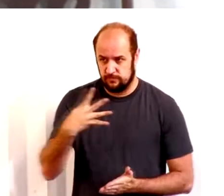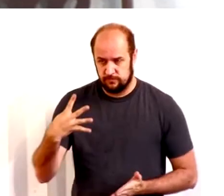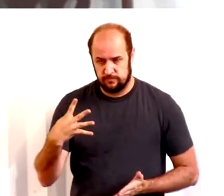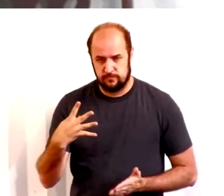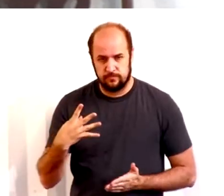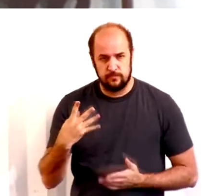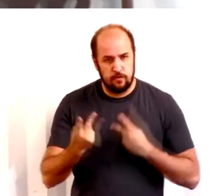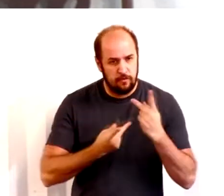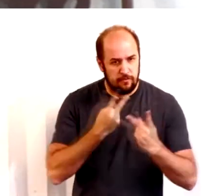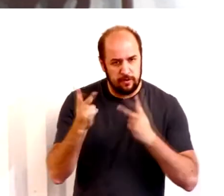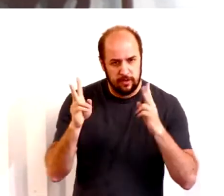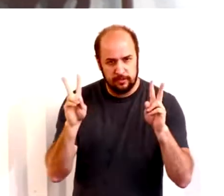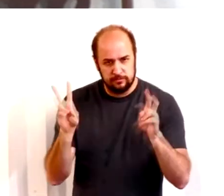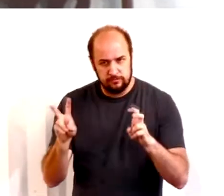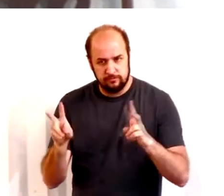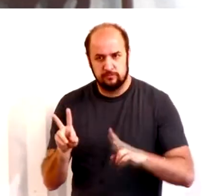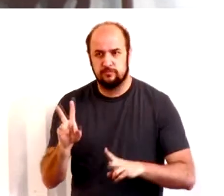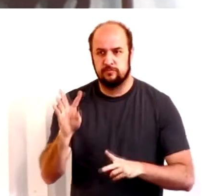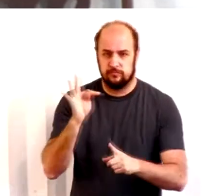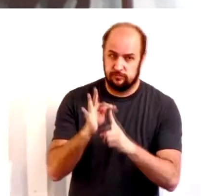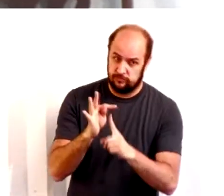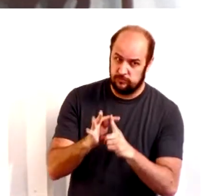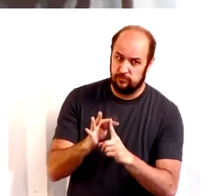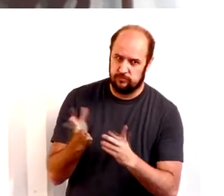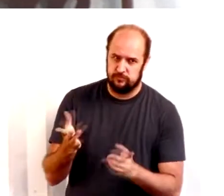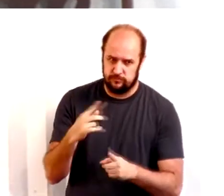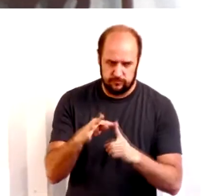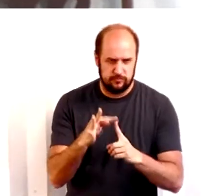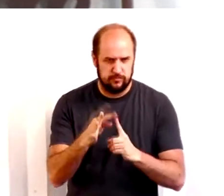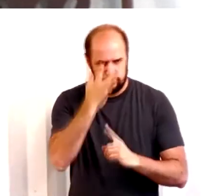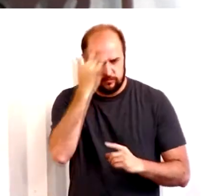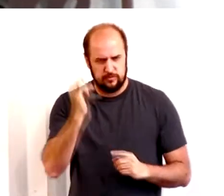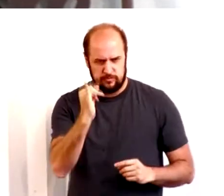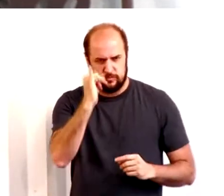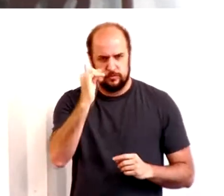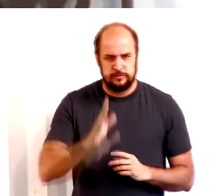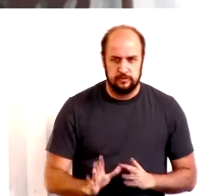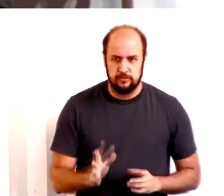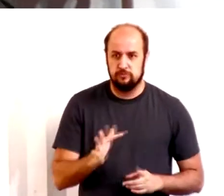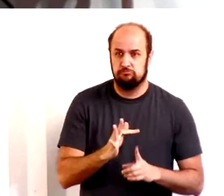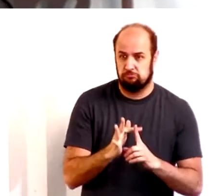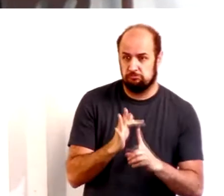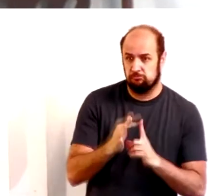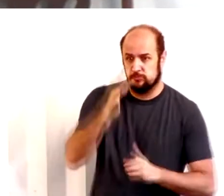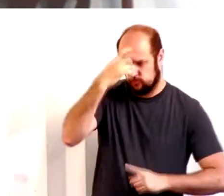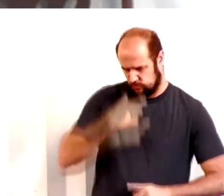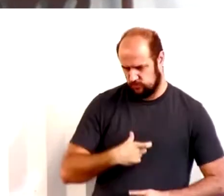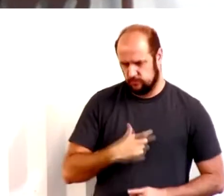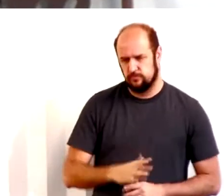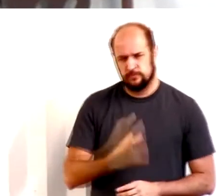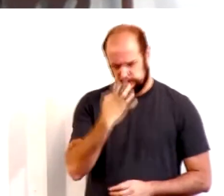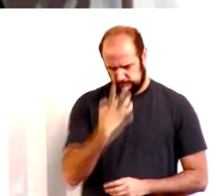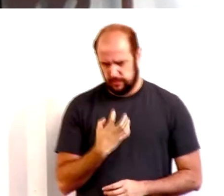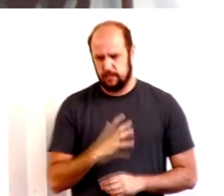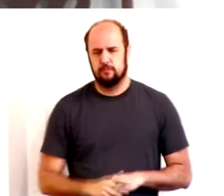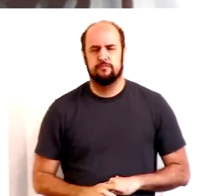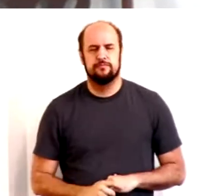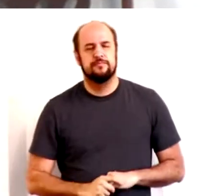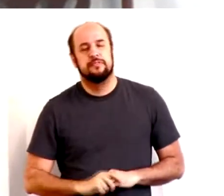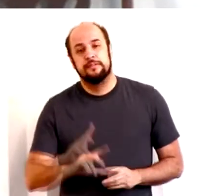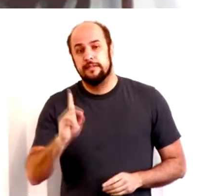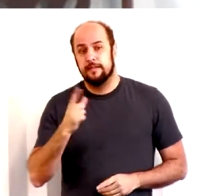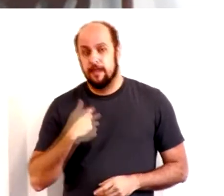fala de Timóteo, e alguns pontos que eu quero destacar aqui com a igreja. E o primeiro que me chama a atenção